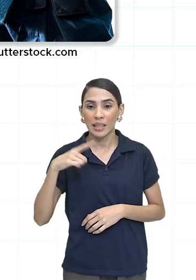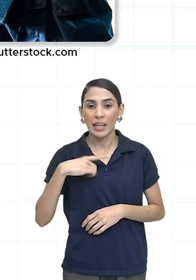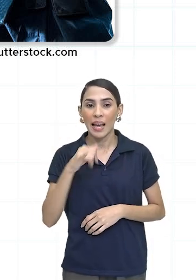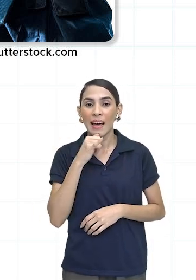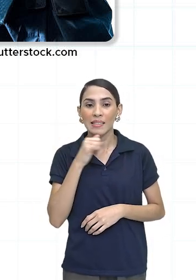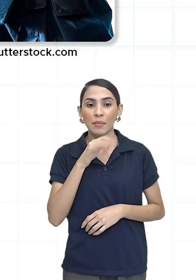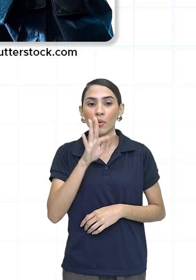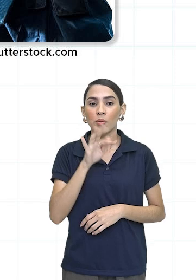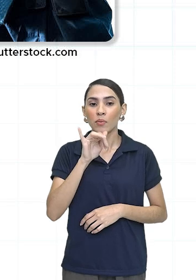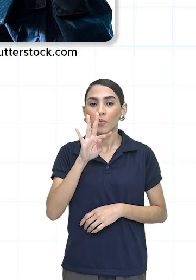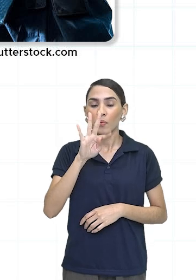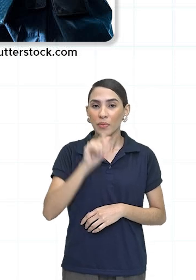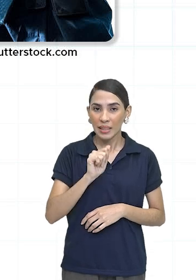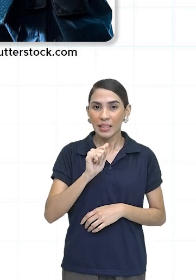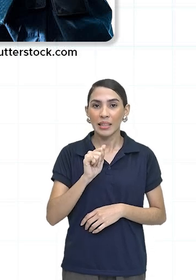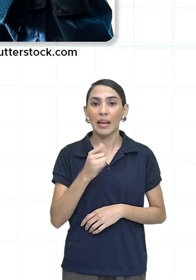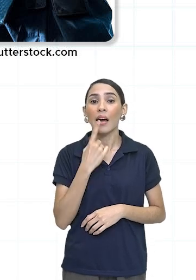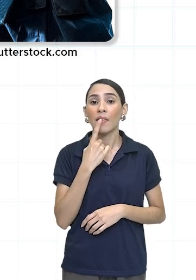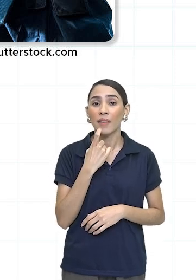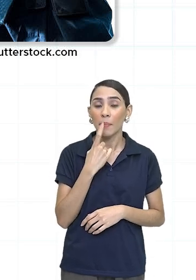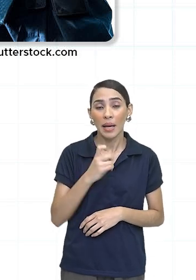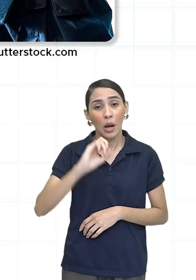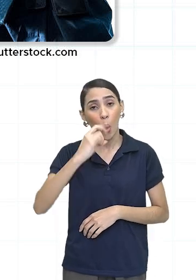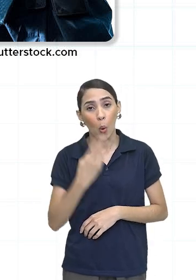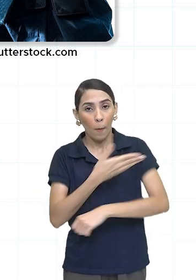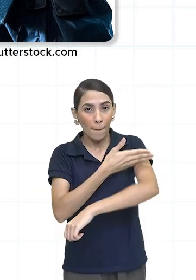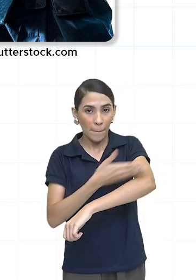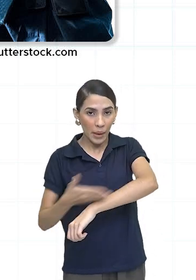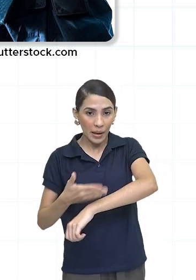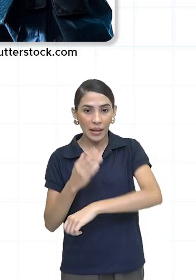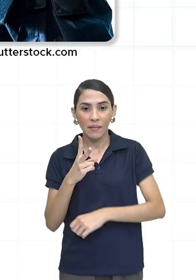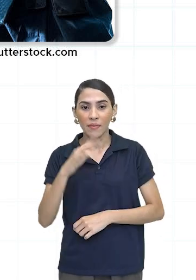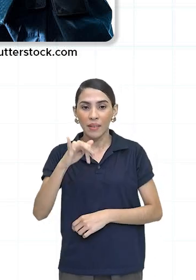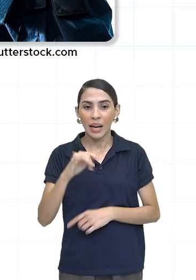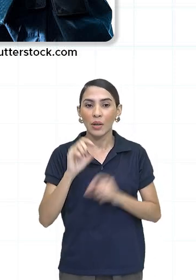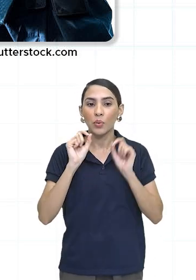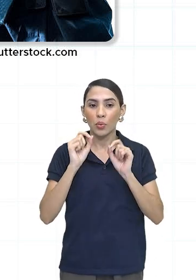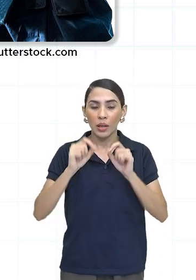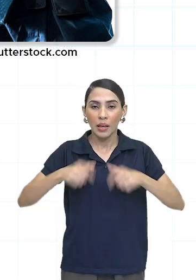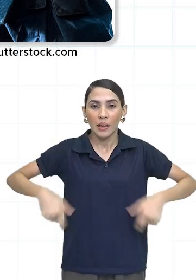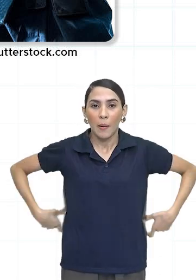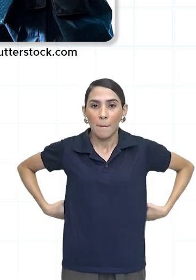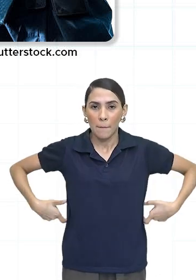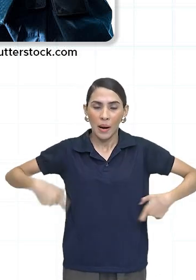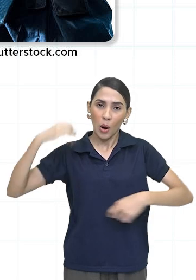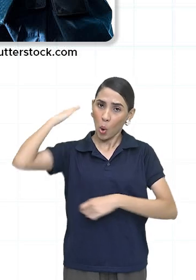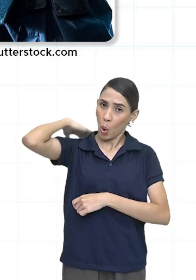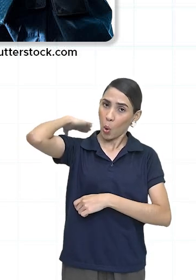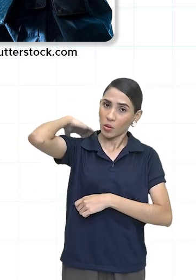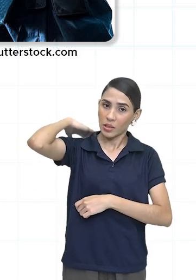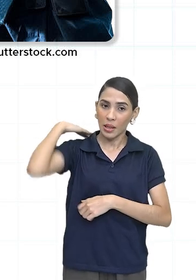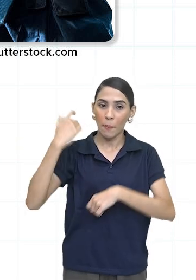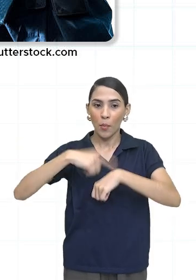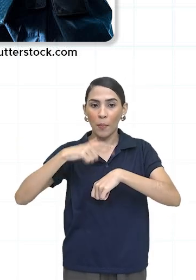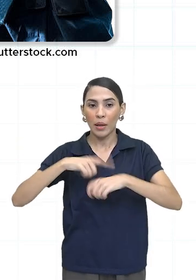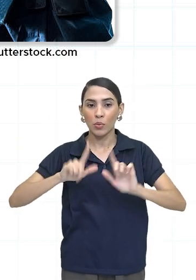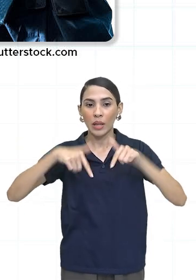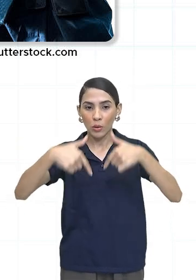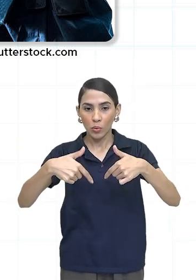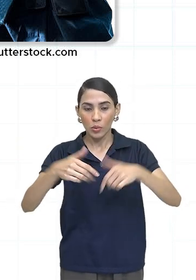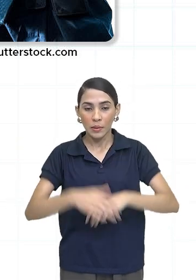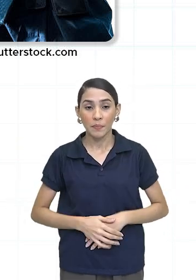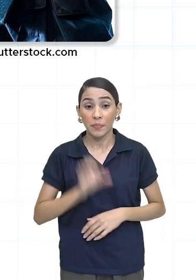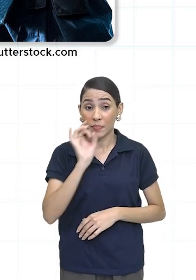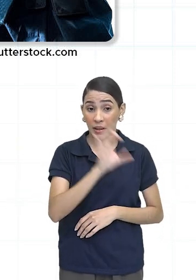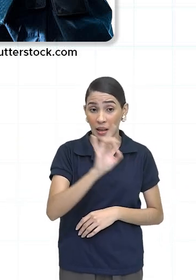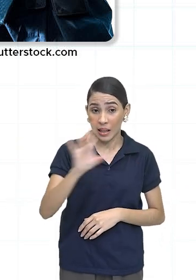de identificação vermelha ou branca, que vai ficar presa em suas costas durante a luta.